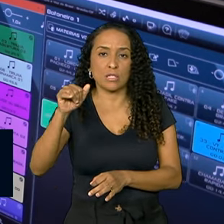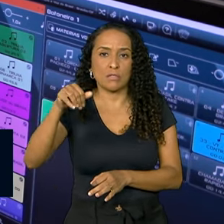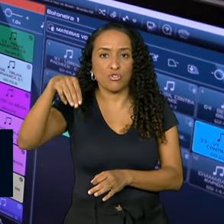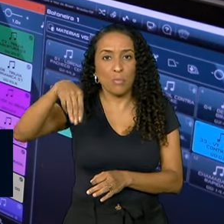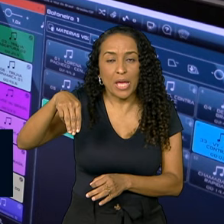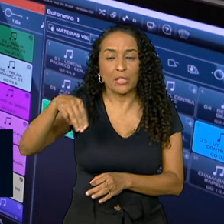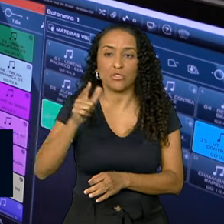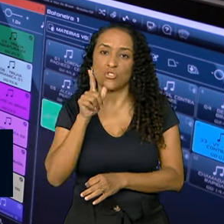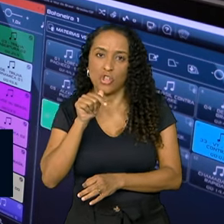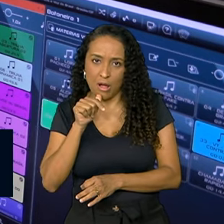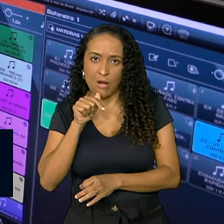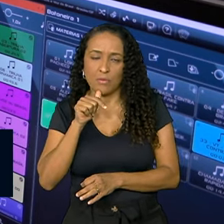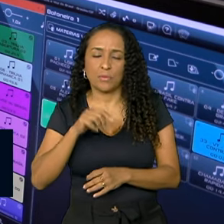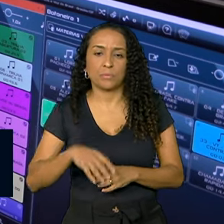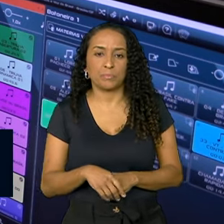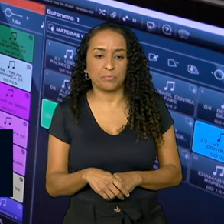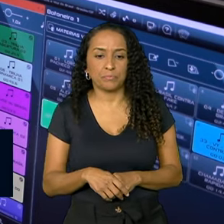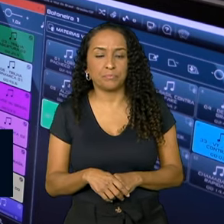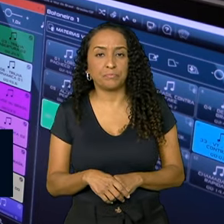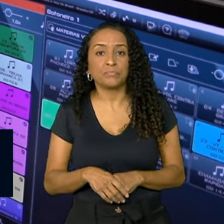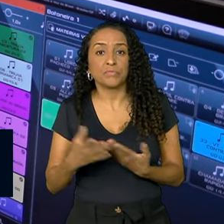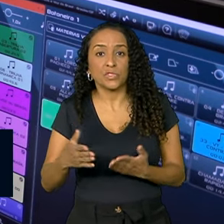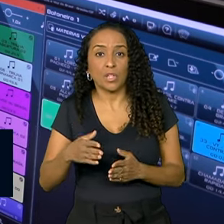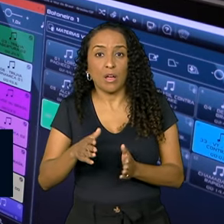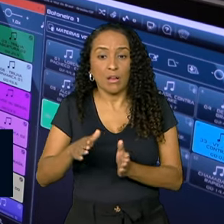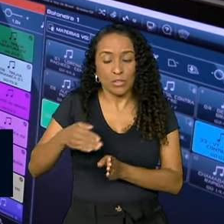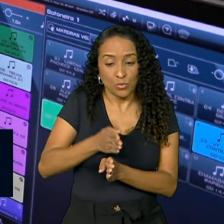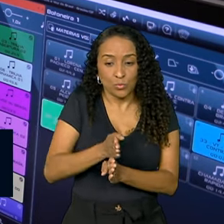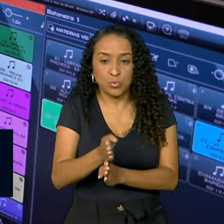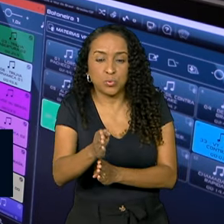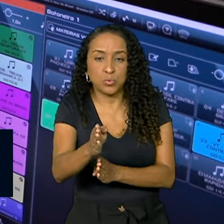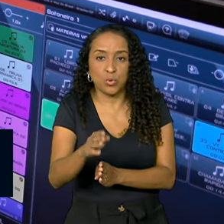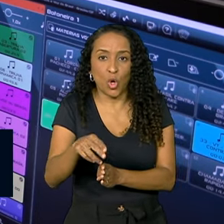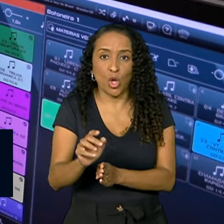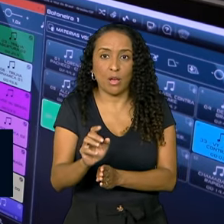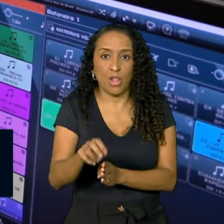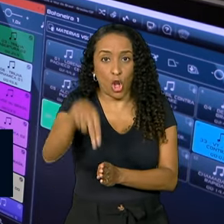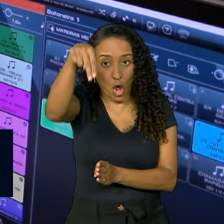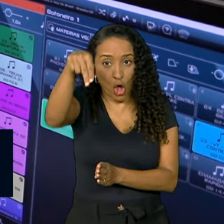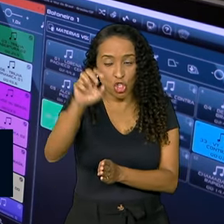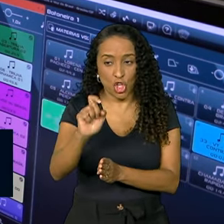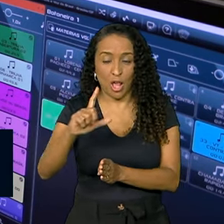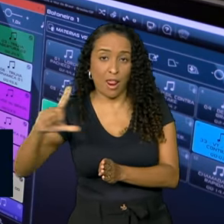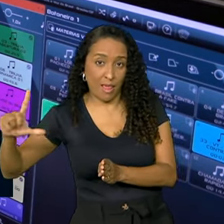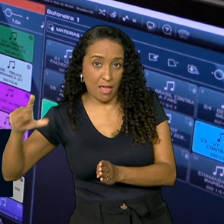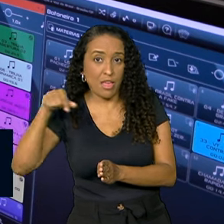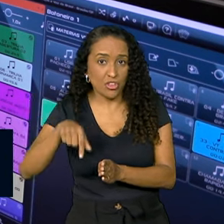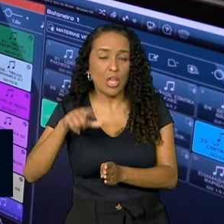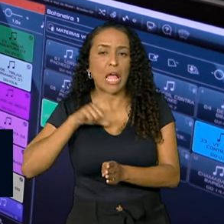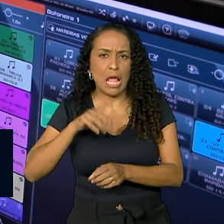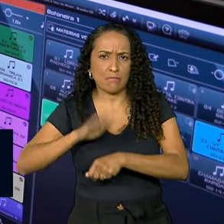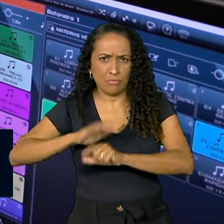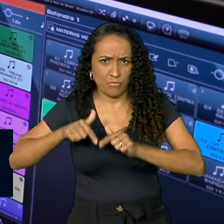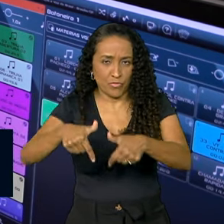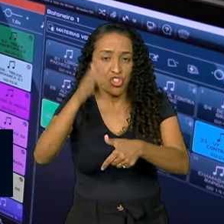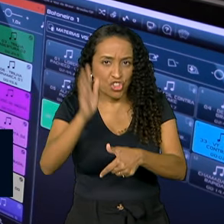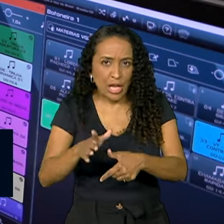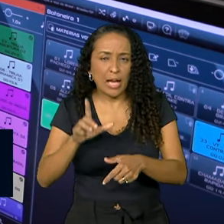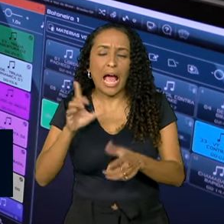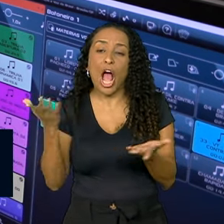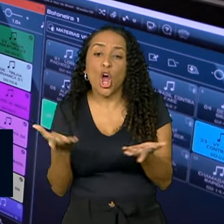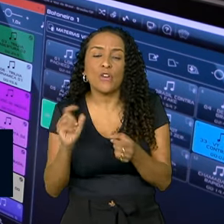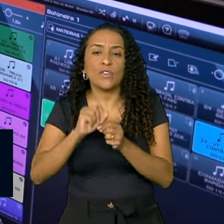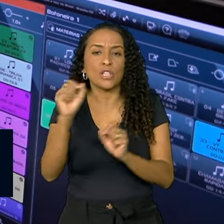Pois é Por falar nisso então nos eixos Norte e Leste que são esses que o senhor acabou de dizer que são os operacionais estão sendo